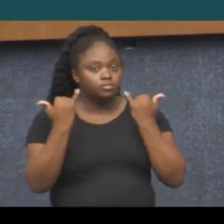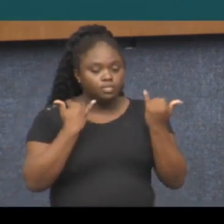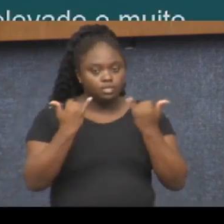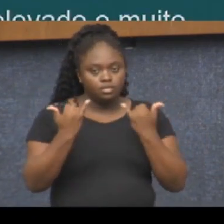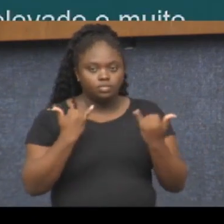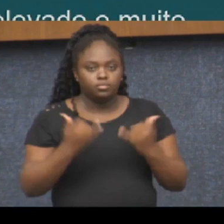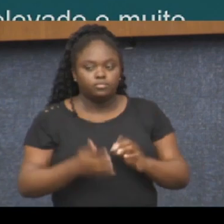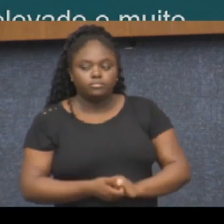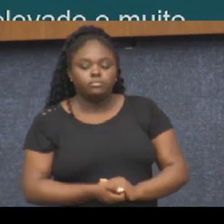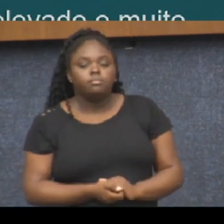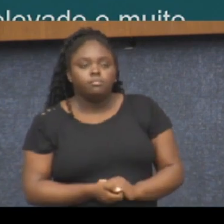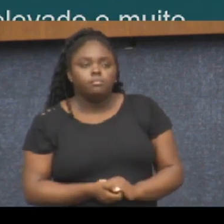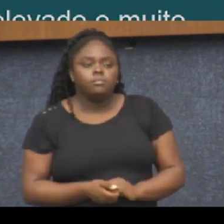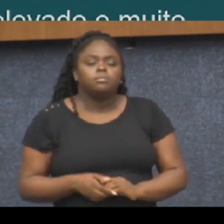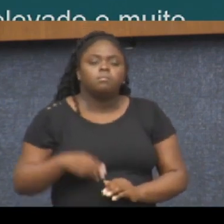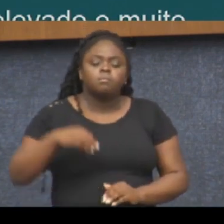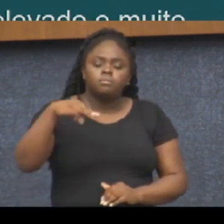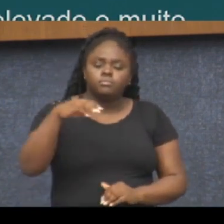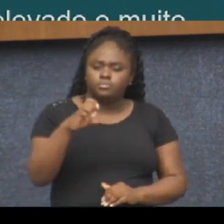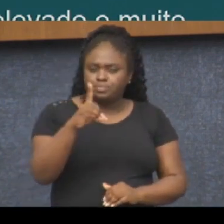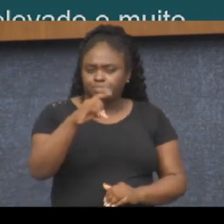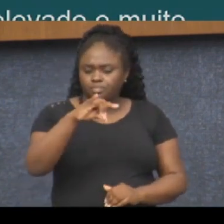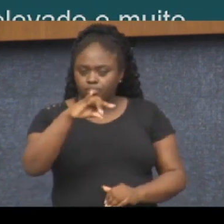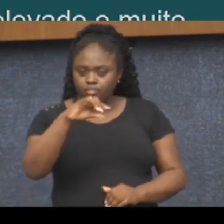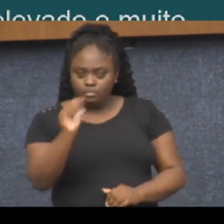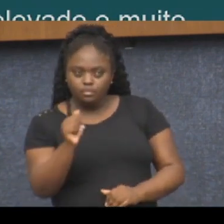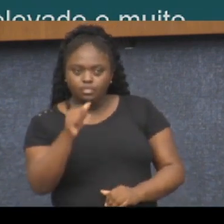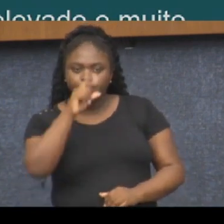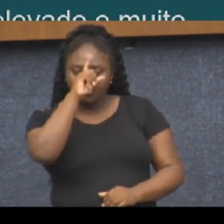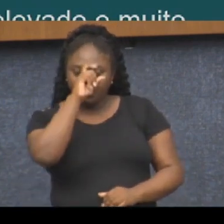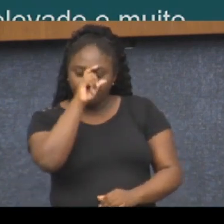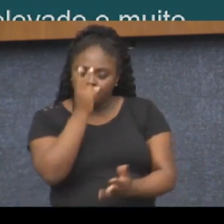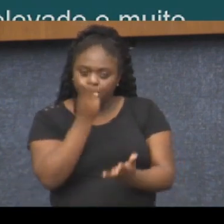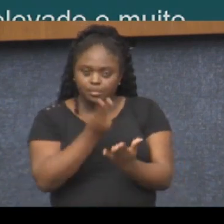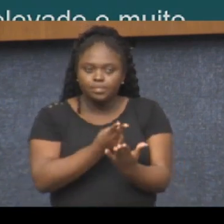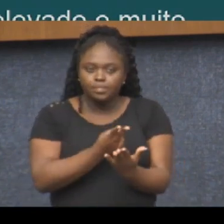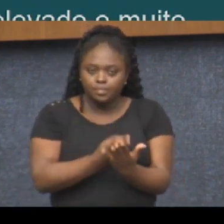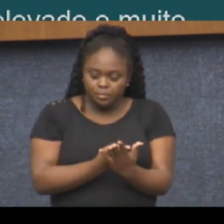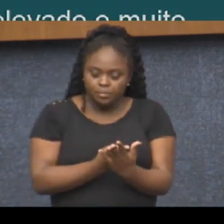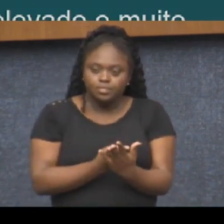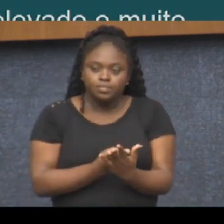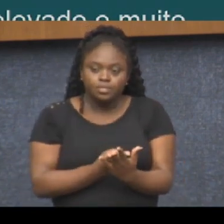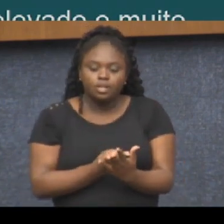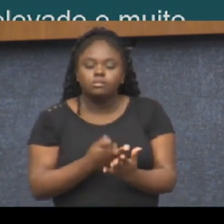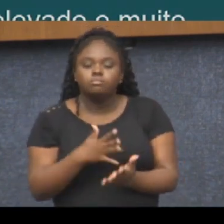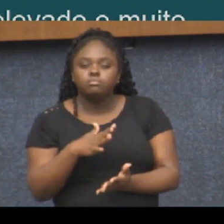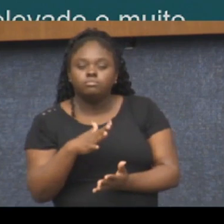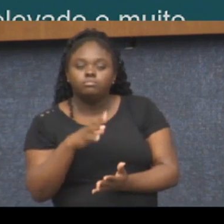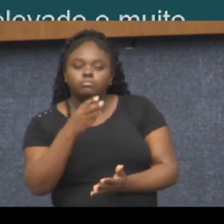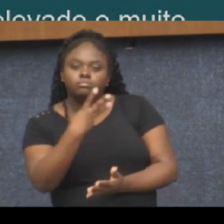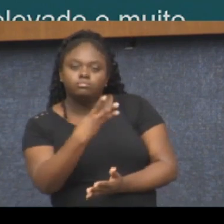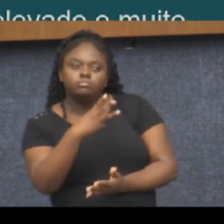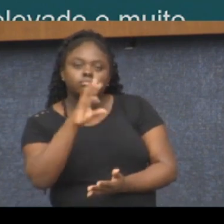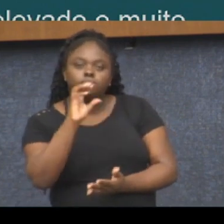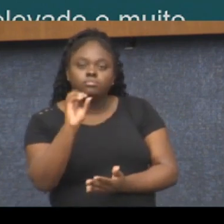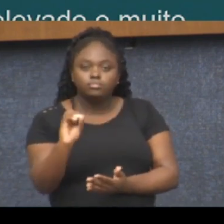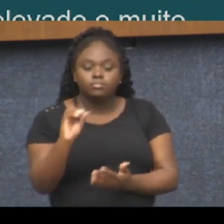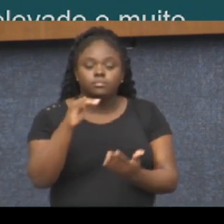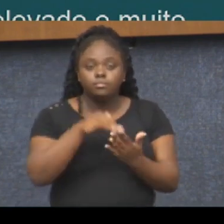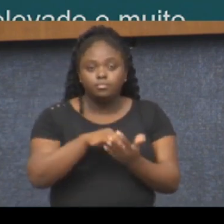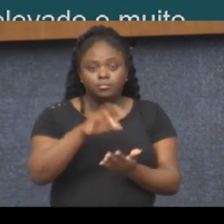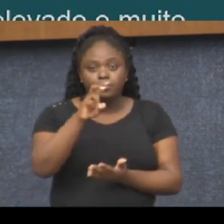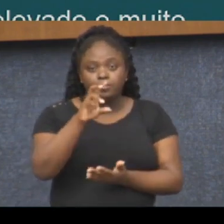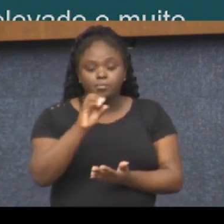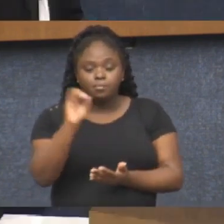Tá? E a média das internações, né, das XAPs, nos estratos elevado e muito elevado, é cerca de 30%